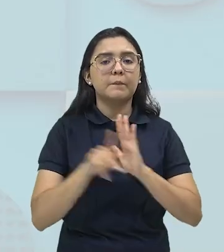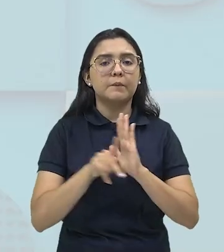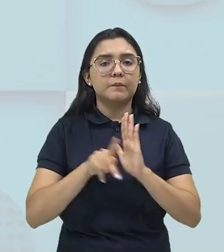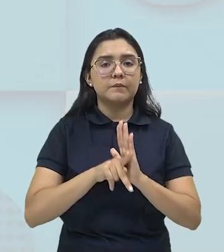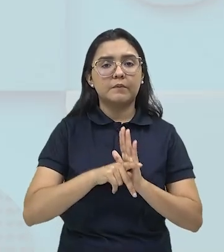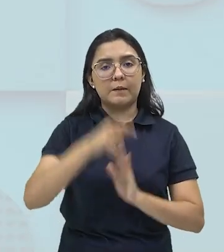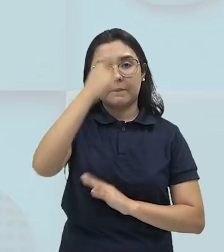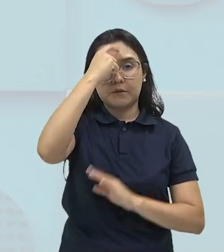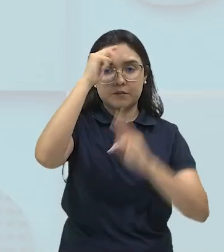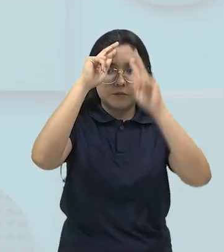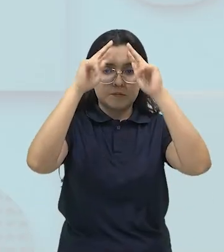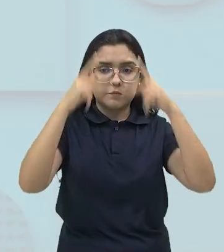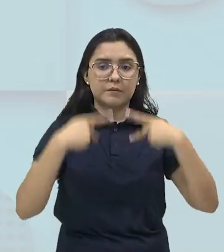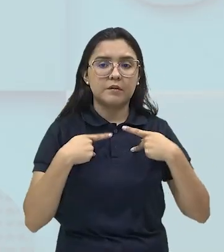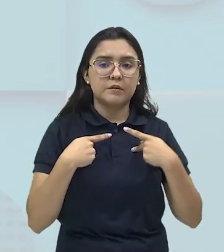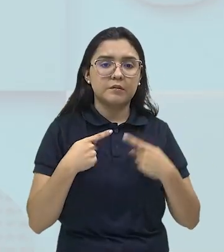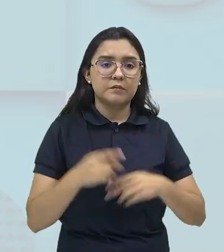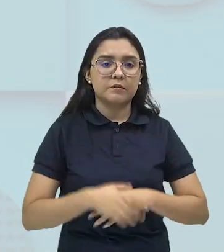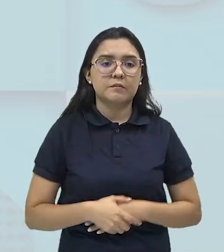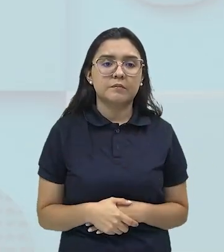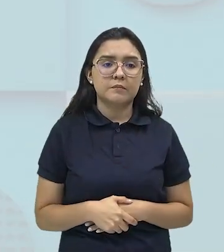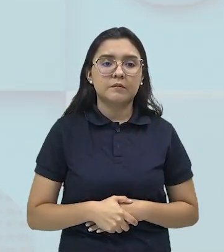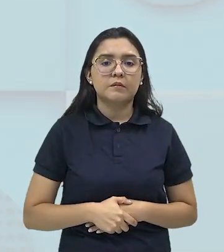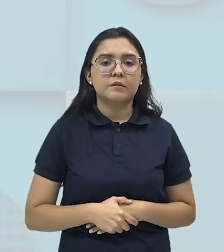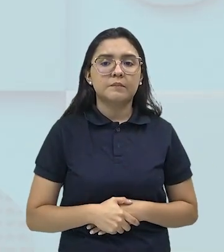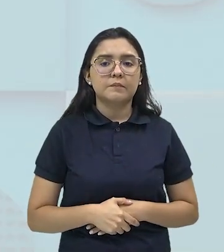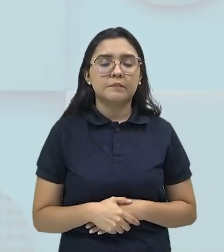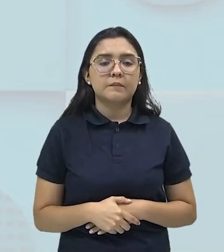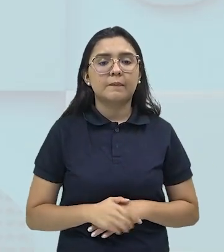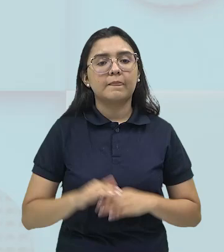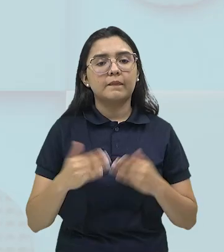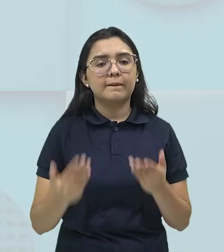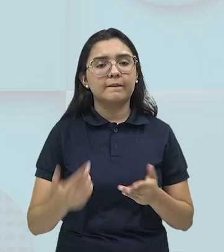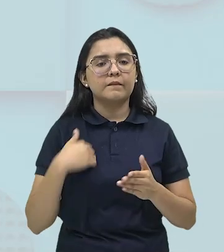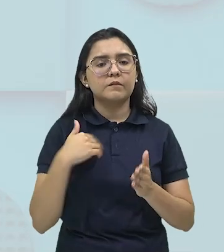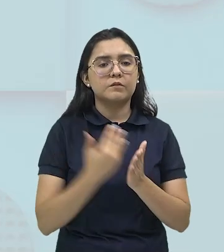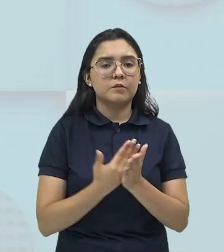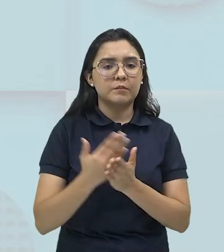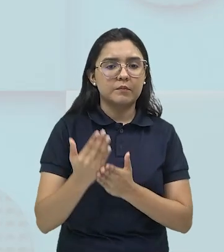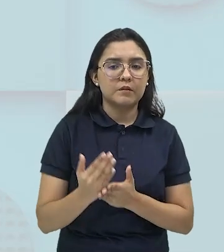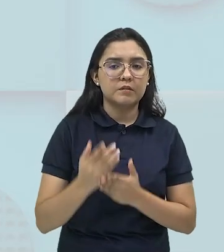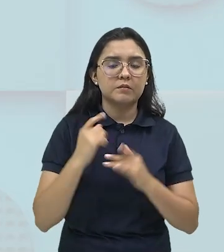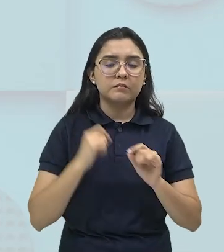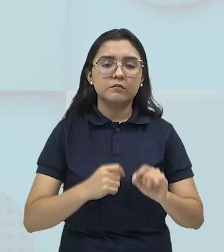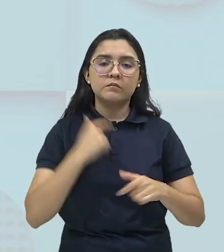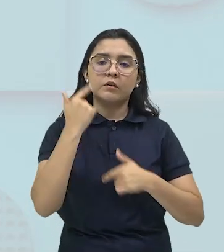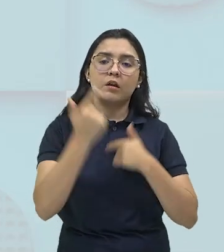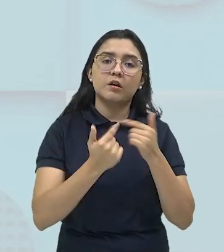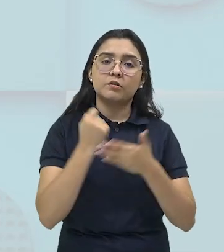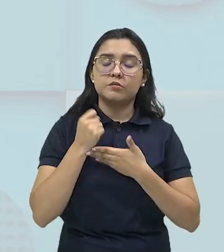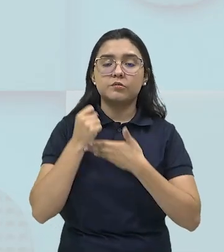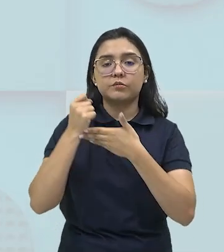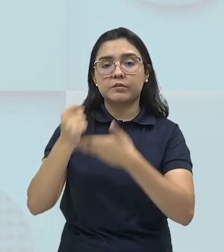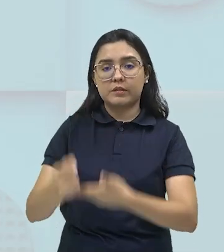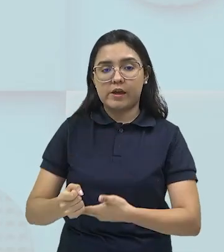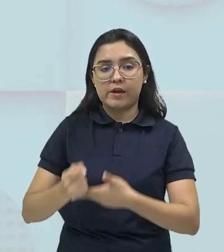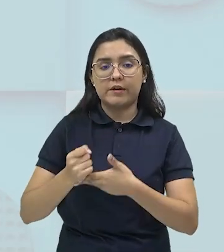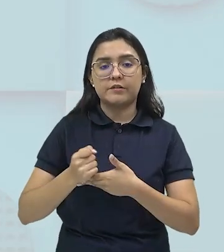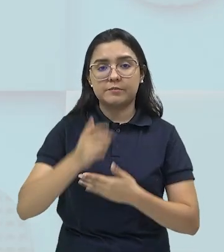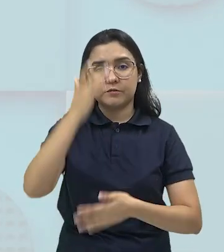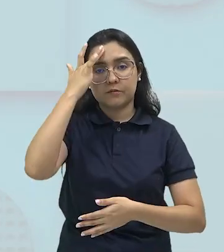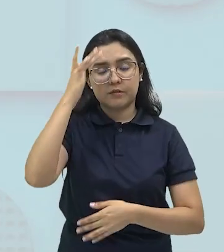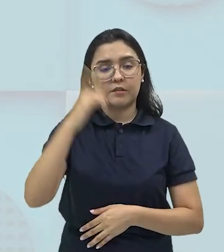humana. Então, a sua jornada começa com a nobre intenção de ajudar os doentes mentais, né, da sua